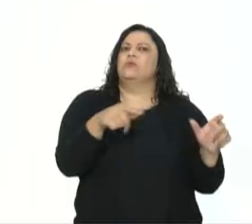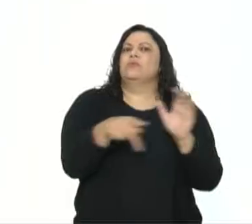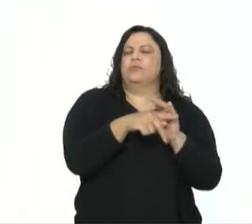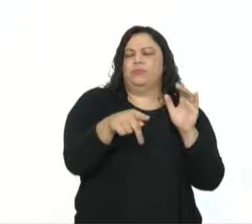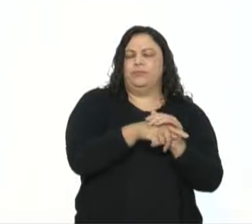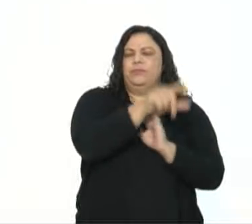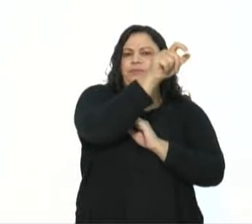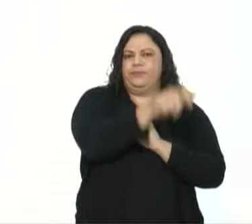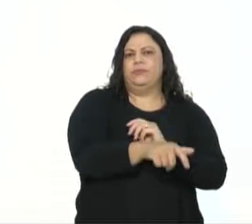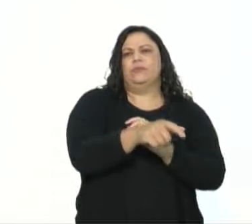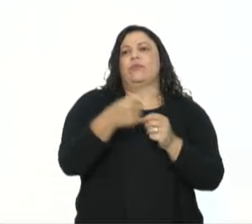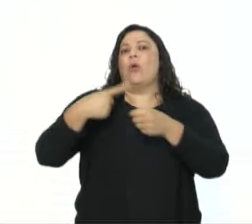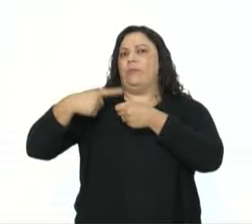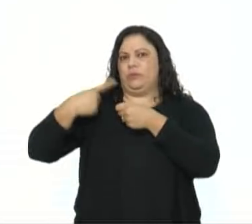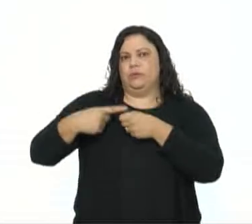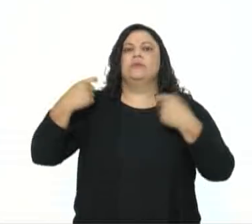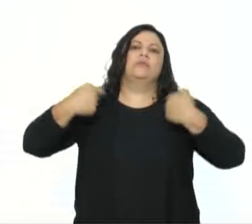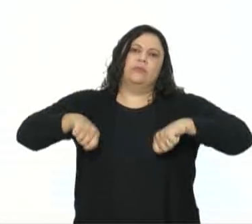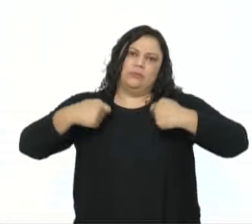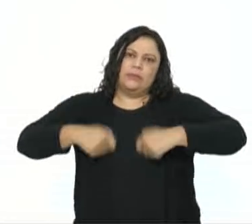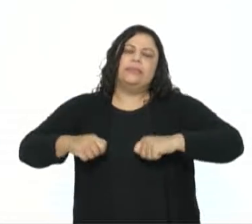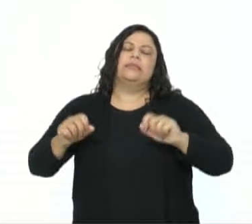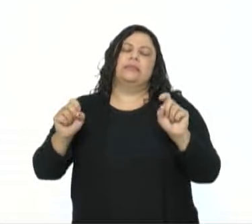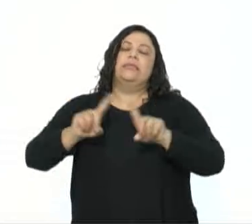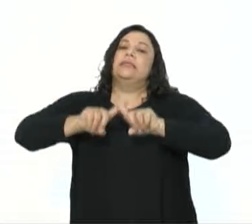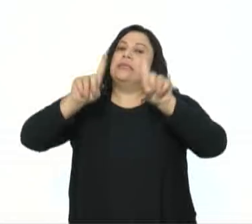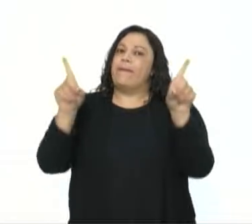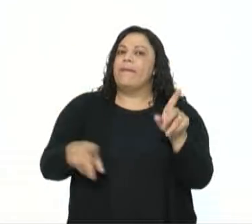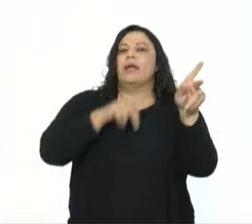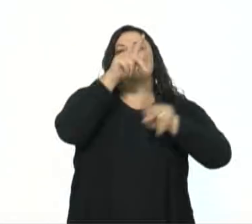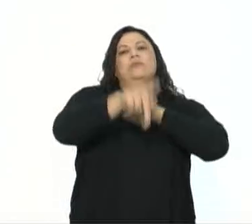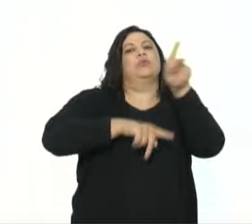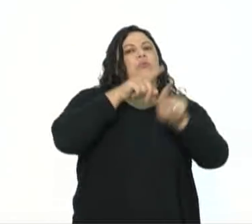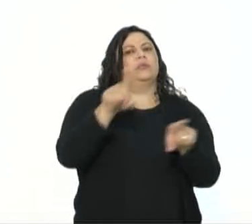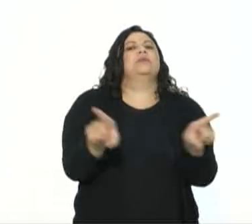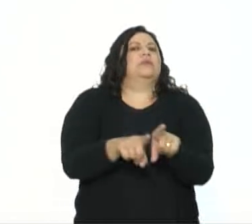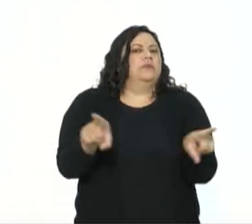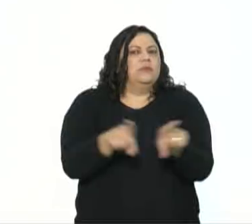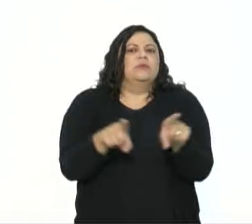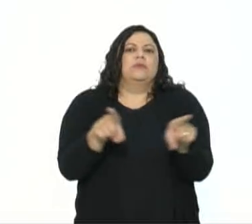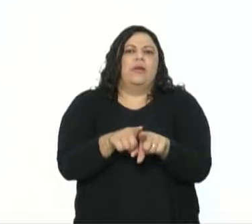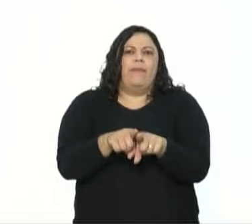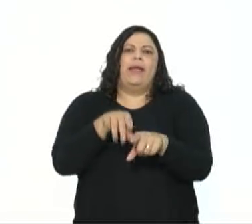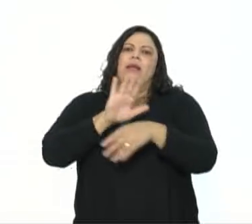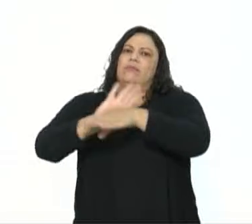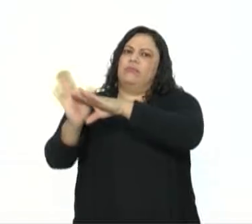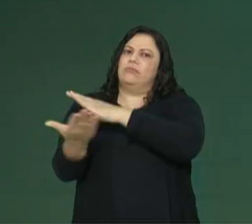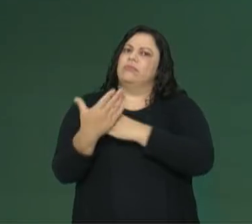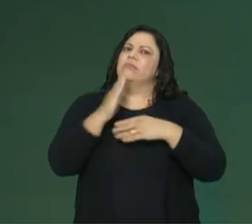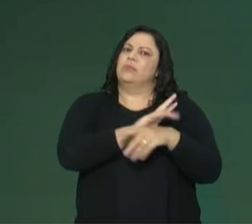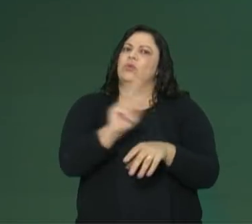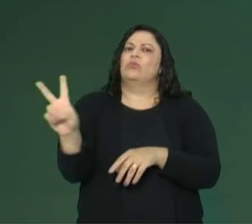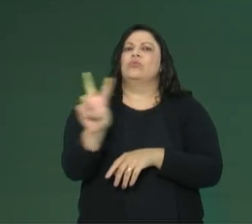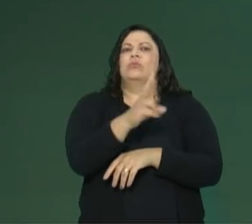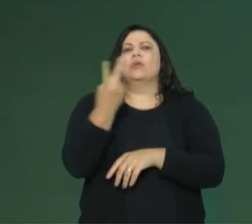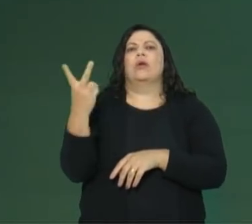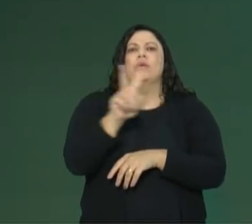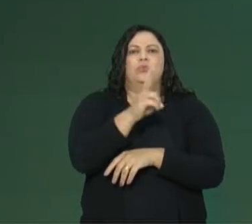O município tem que prestar o serviço, mas a população também tem que fazer a sua parte.